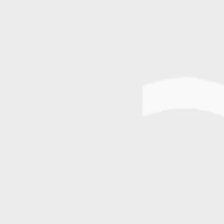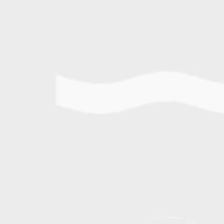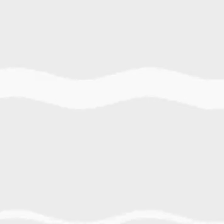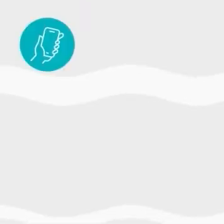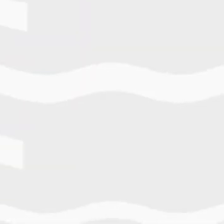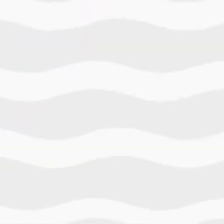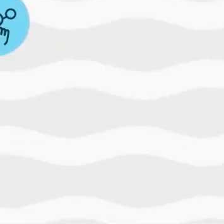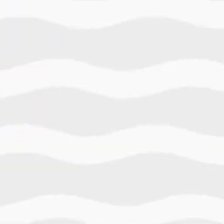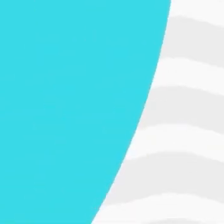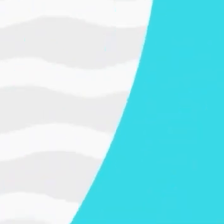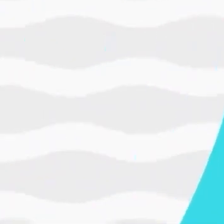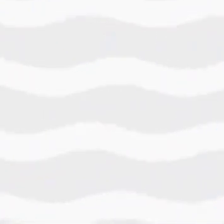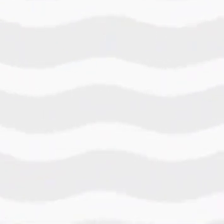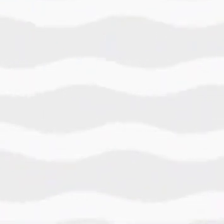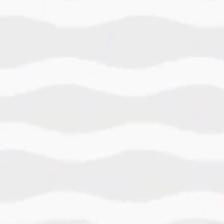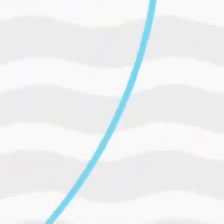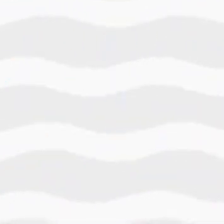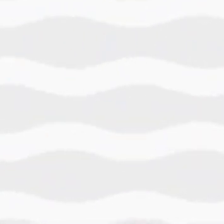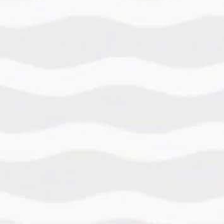k